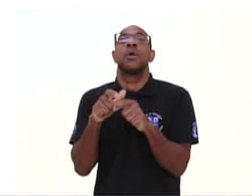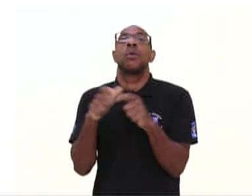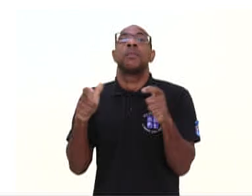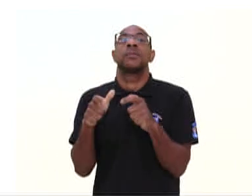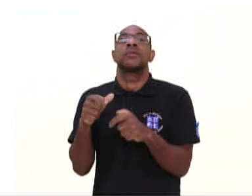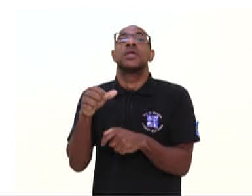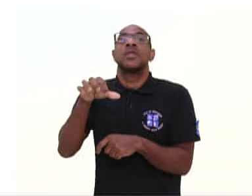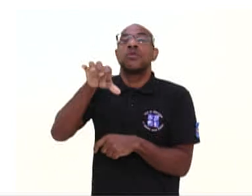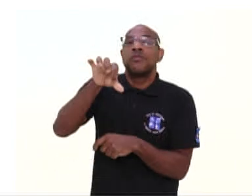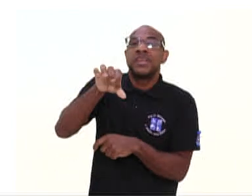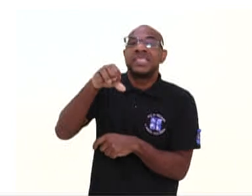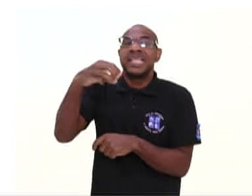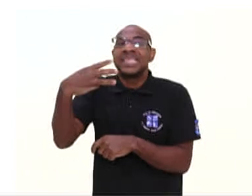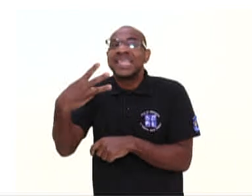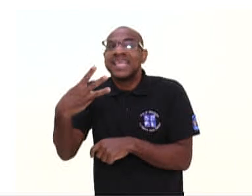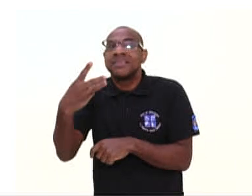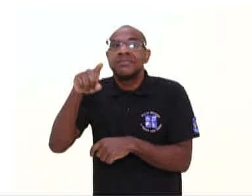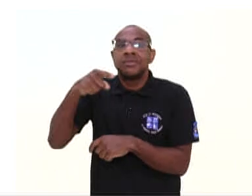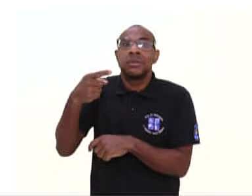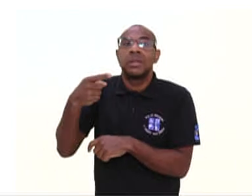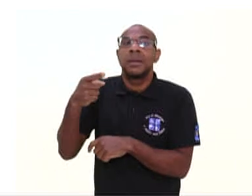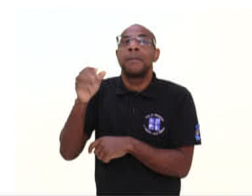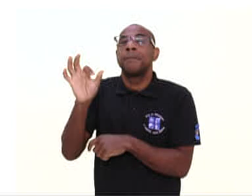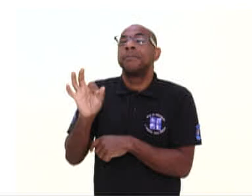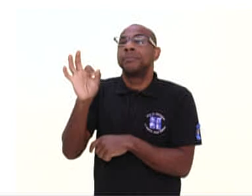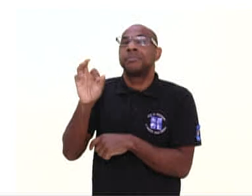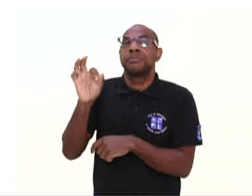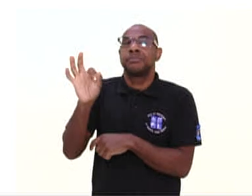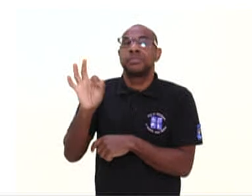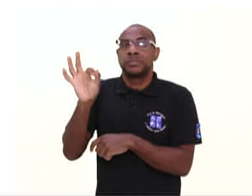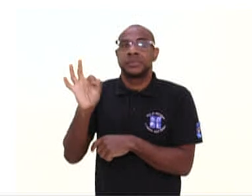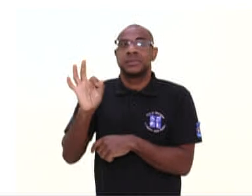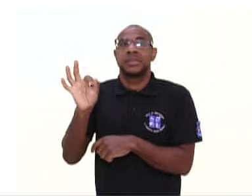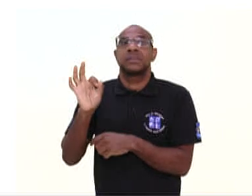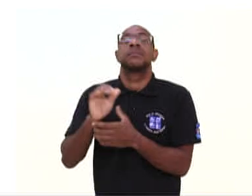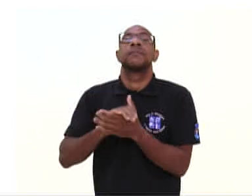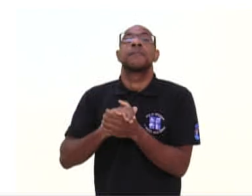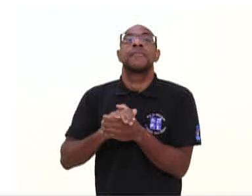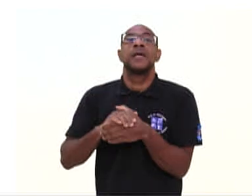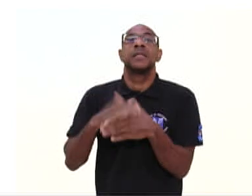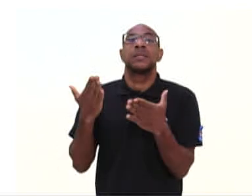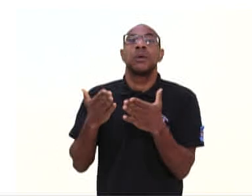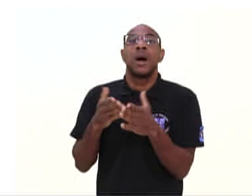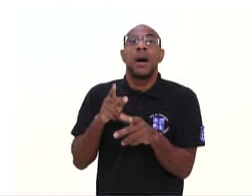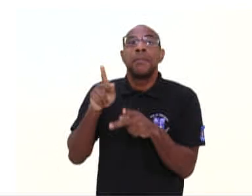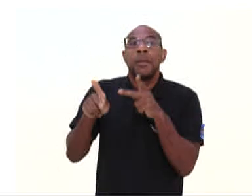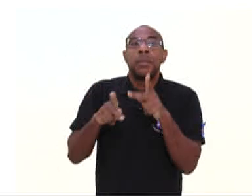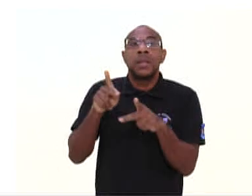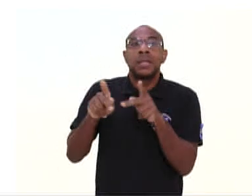93,2%. Da população com 10 anos ou mais de idade,